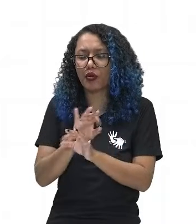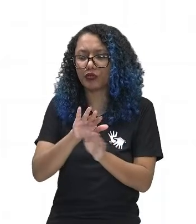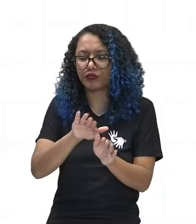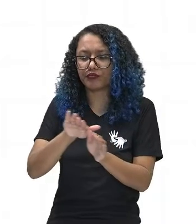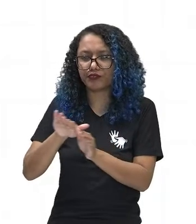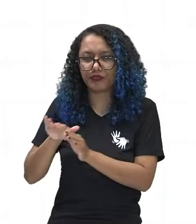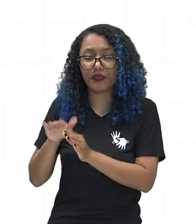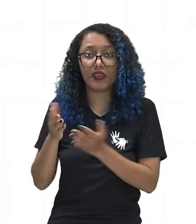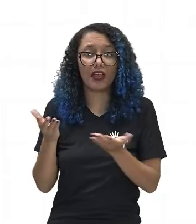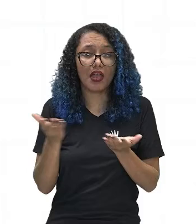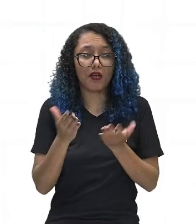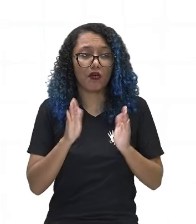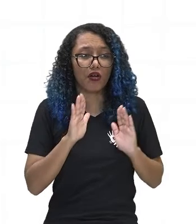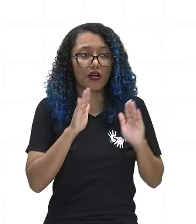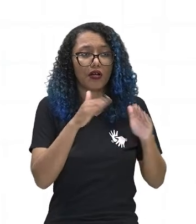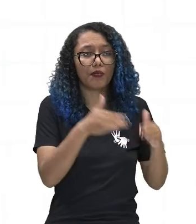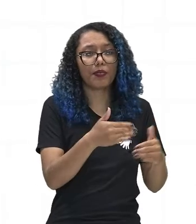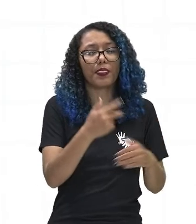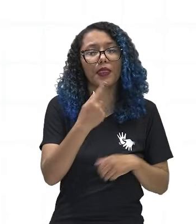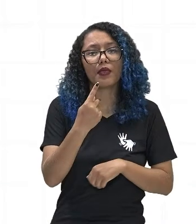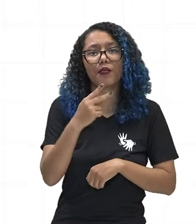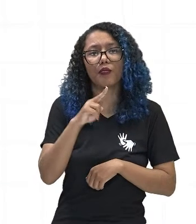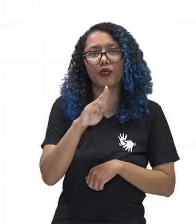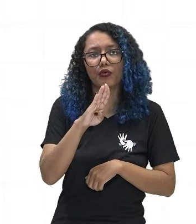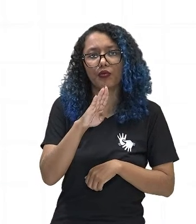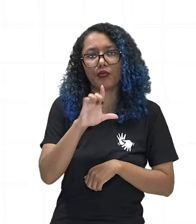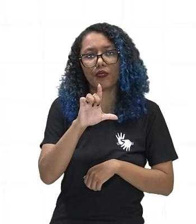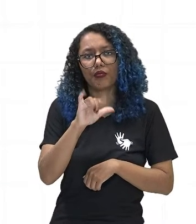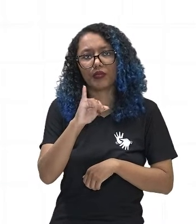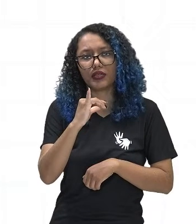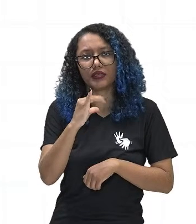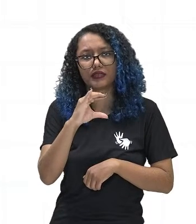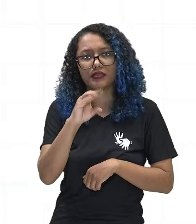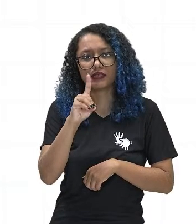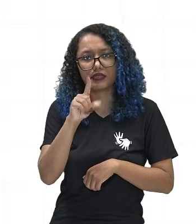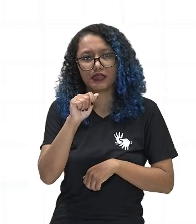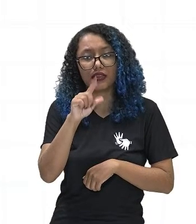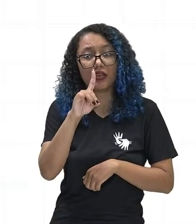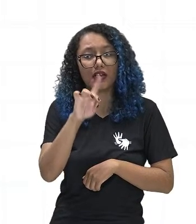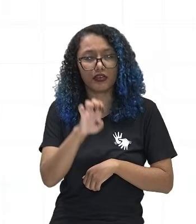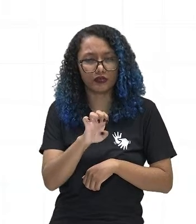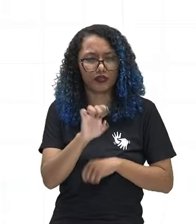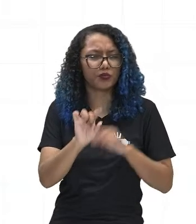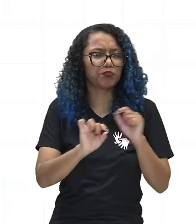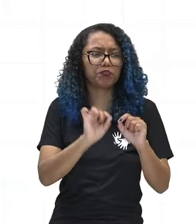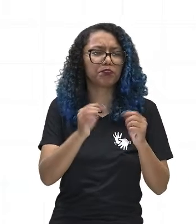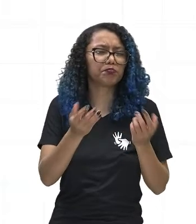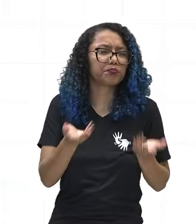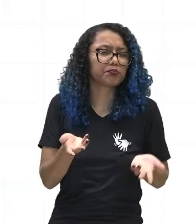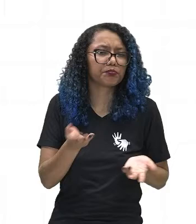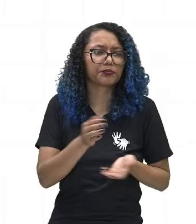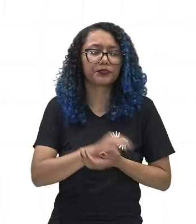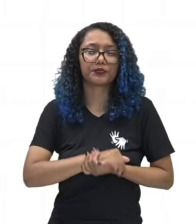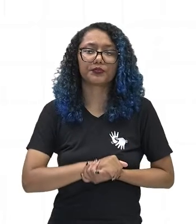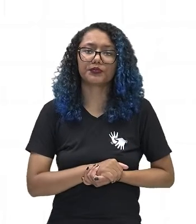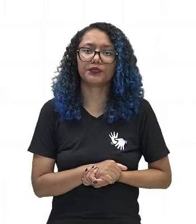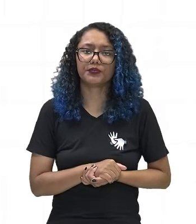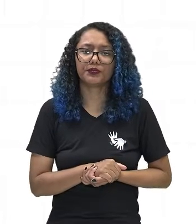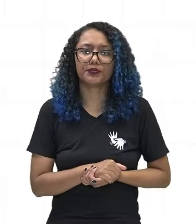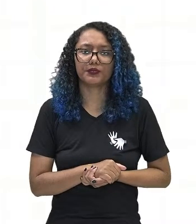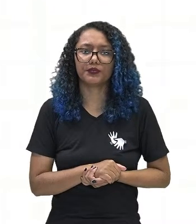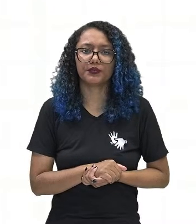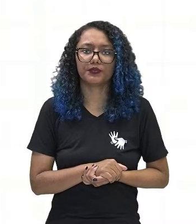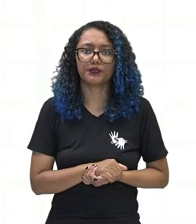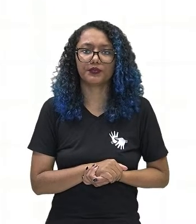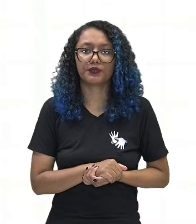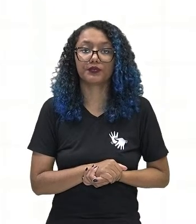publicidade. Vamos lá. Então, a publicidade, o que é? Em que consiste a publicidade? A publicidade